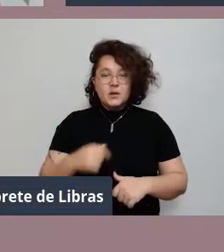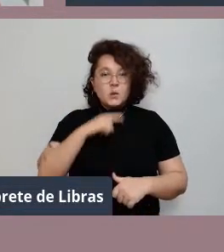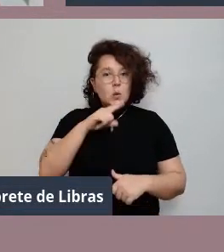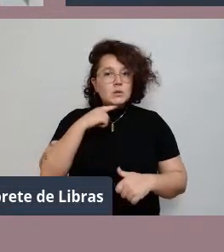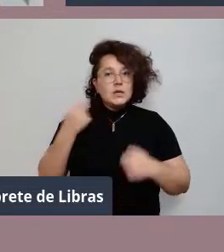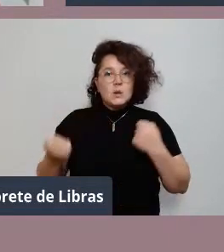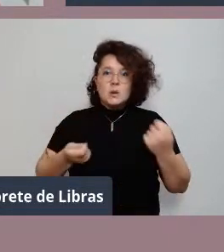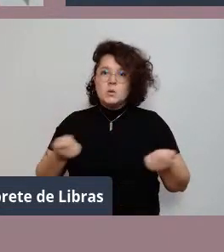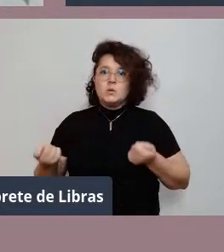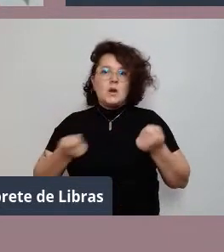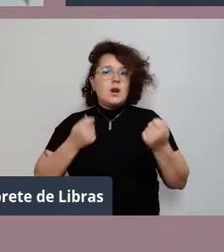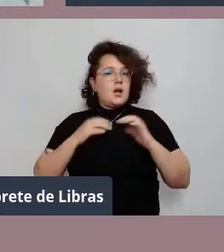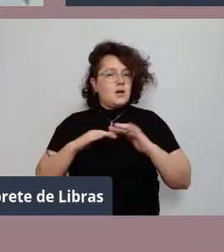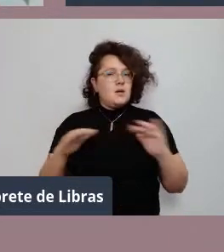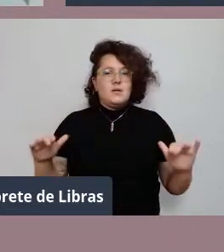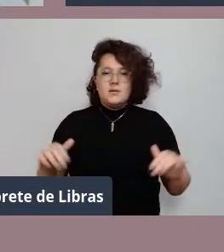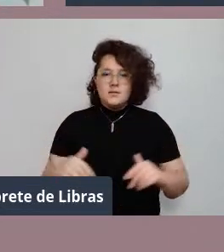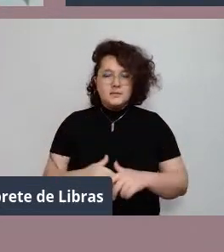ali.